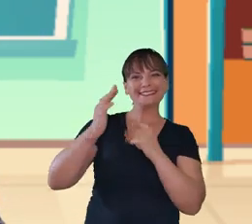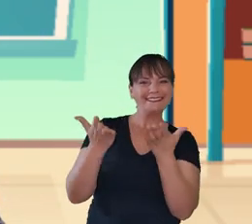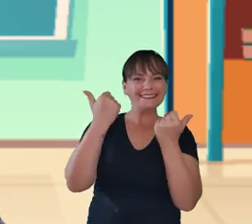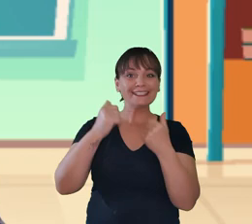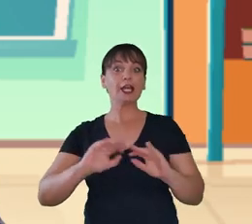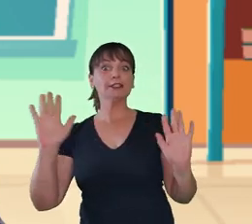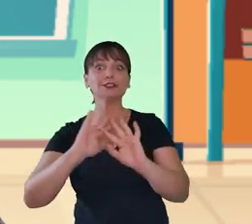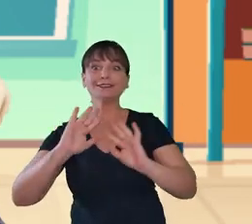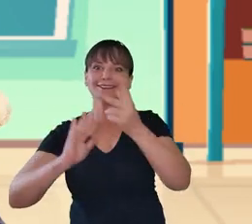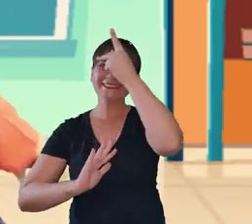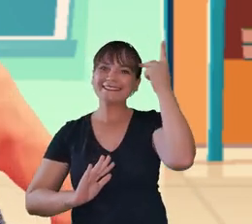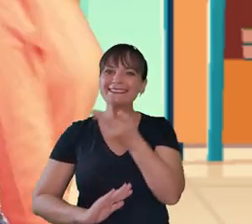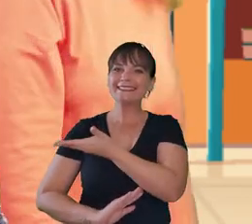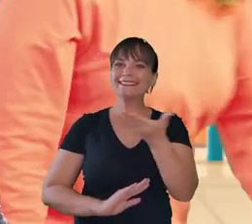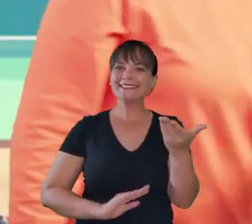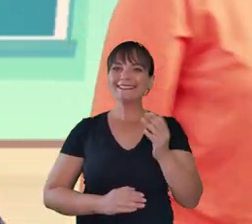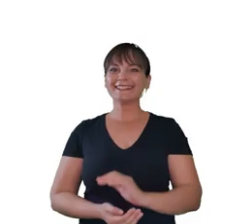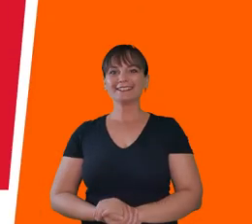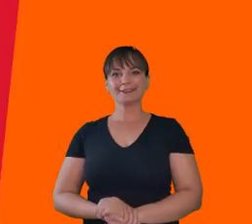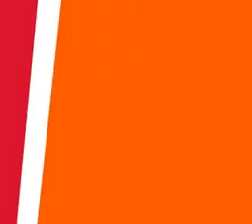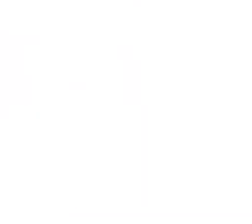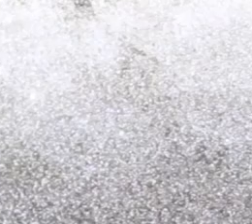Vamos lá, então! Tchau, pessoal!